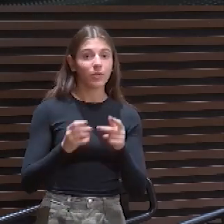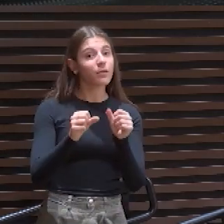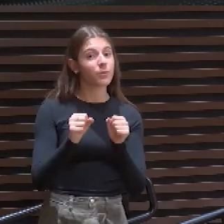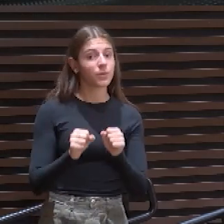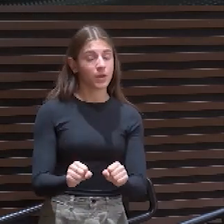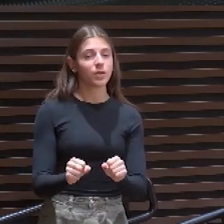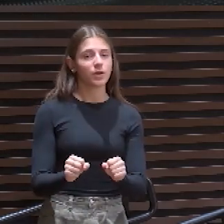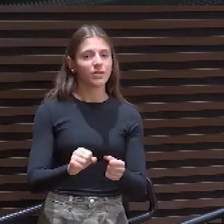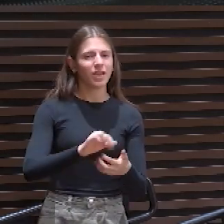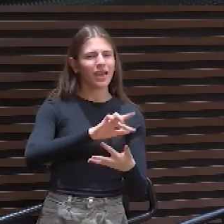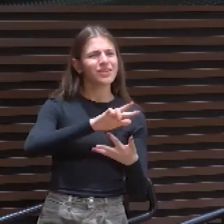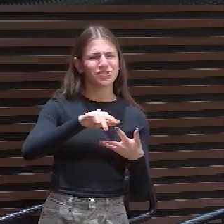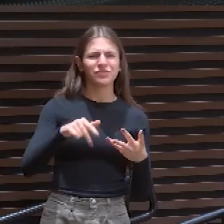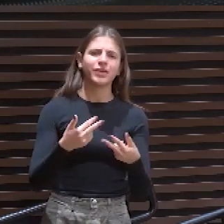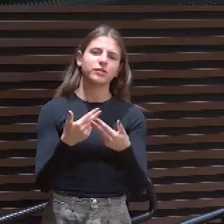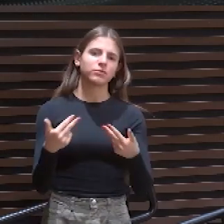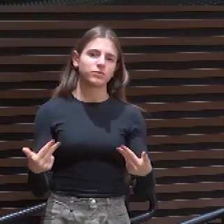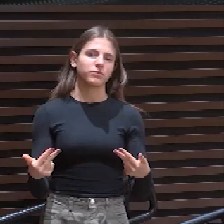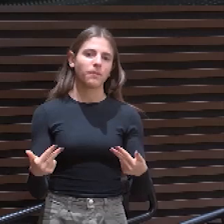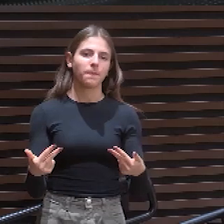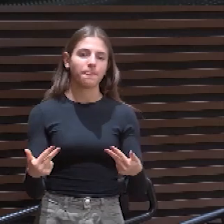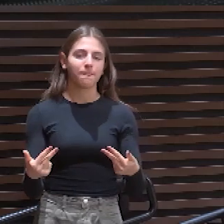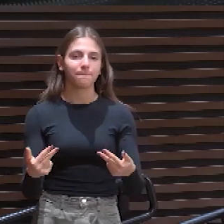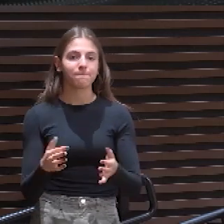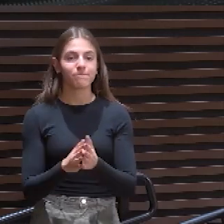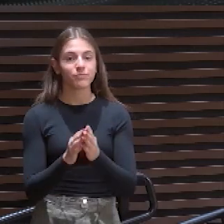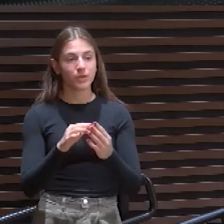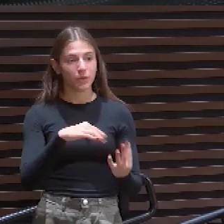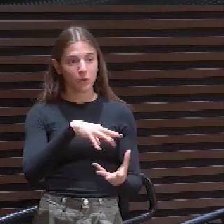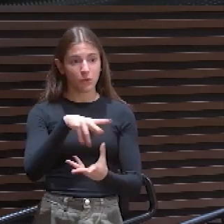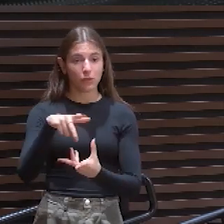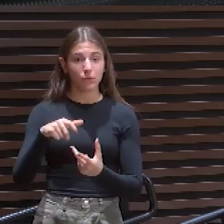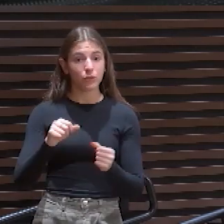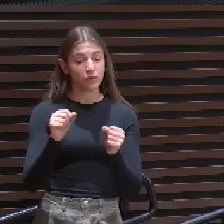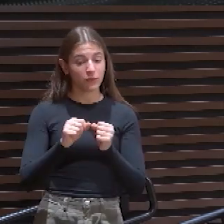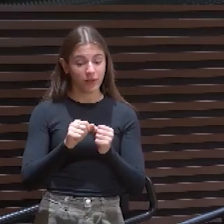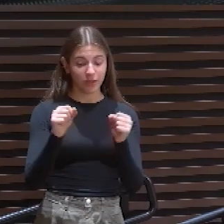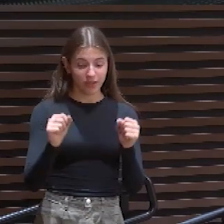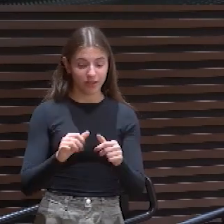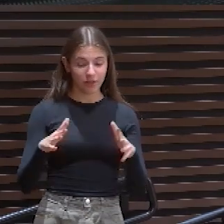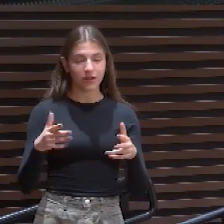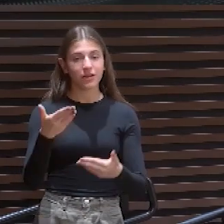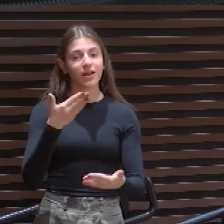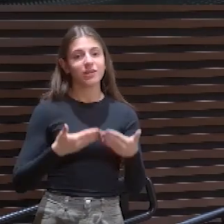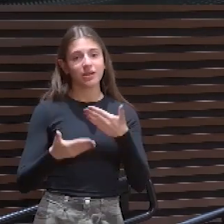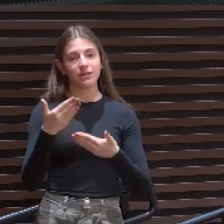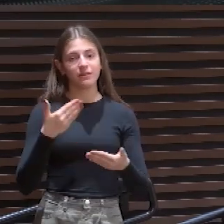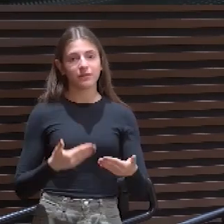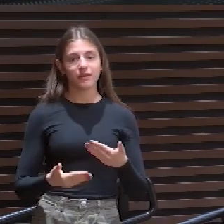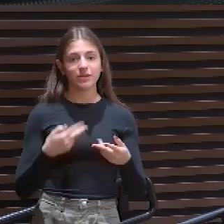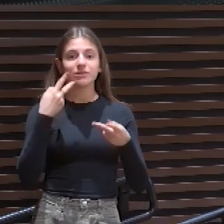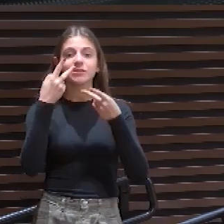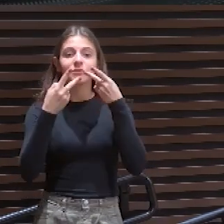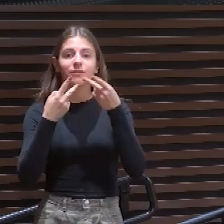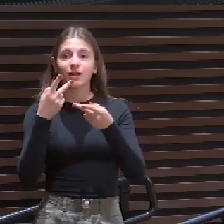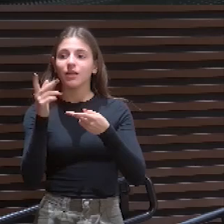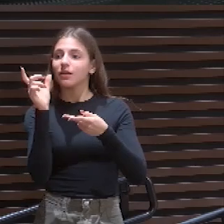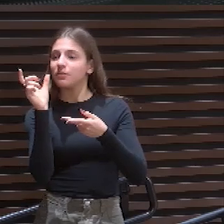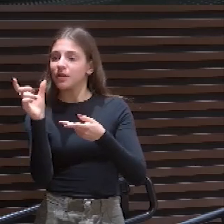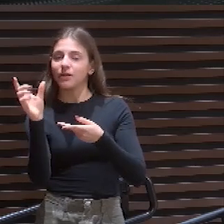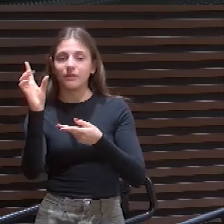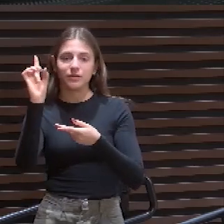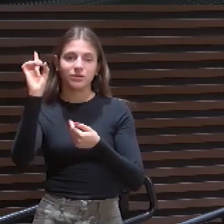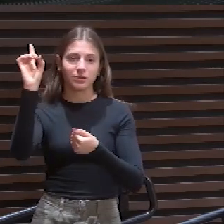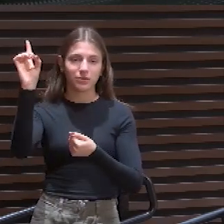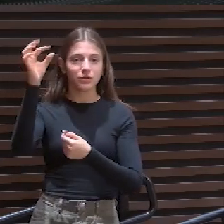muitos aspectos. Aliás, o mundo foi criado pela palavra de Deus. O